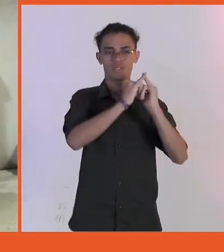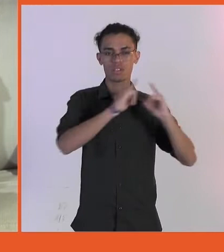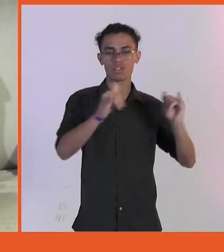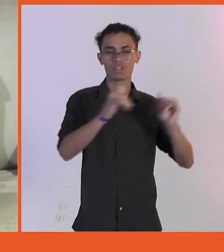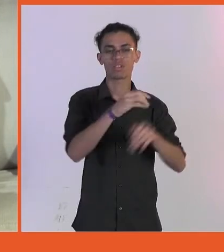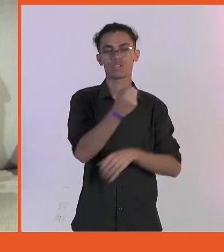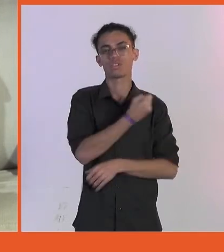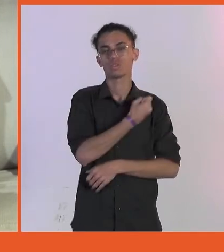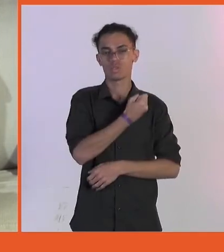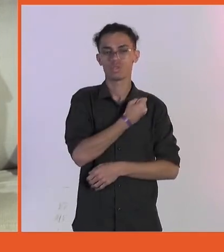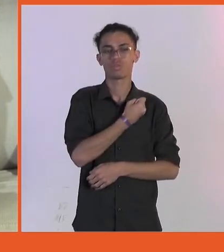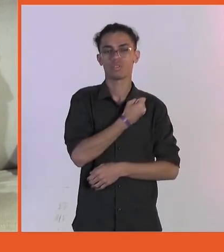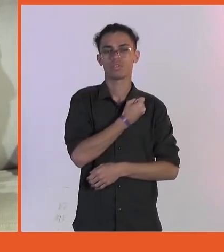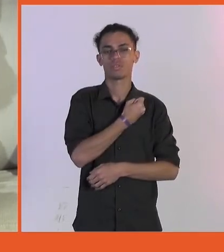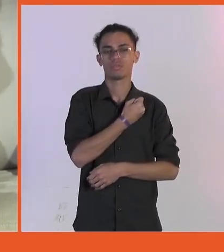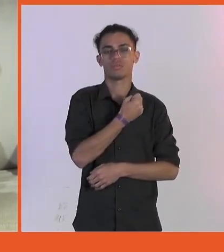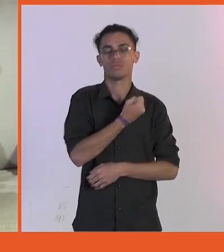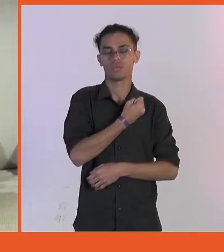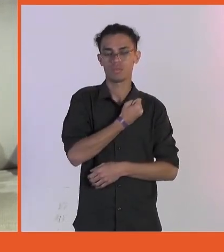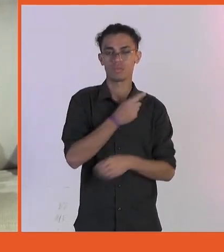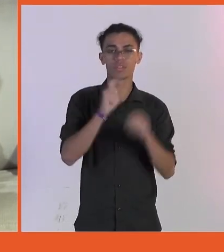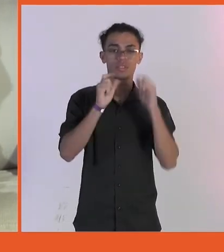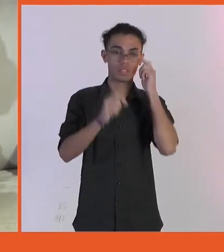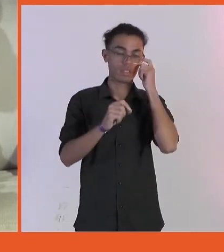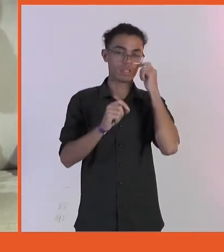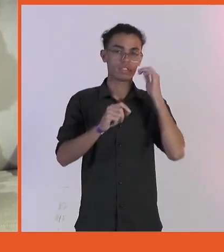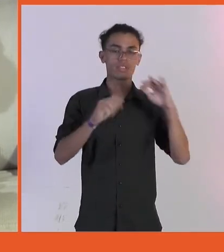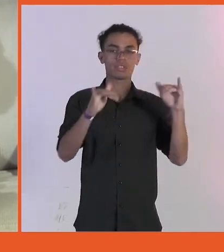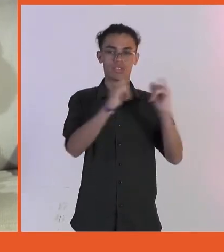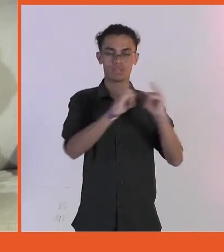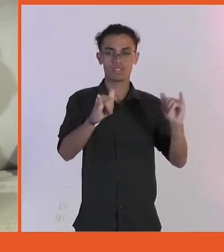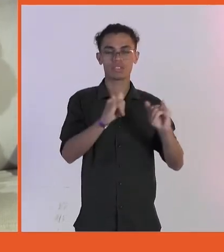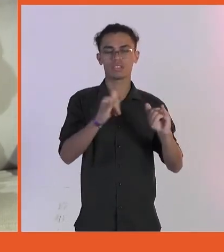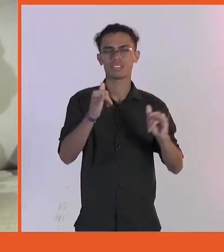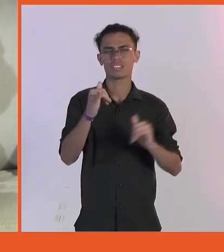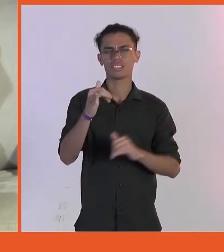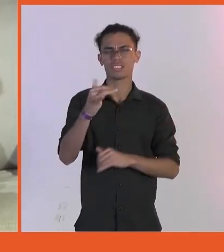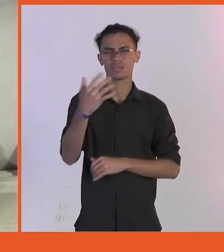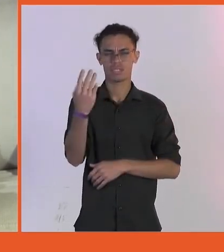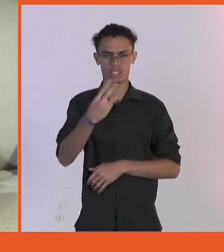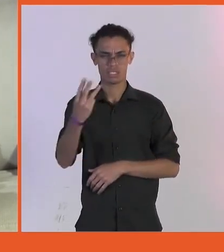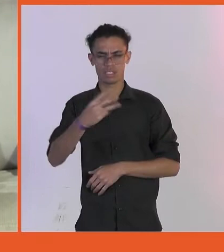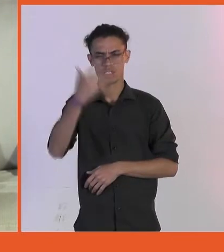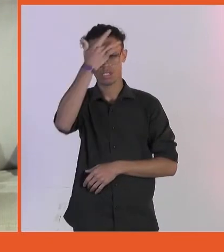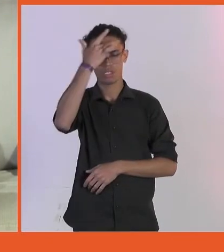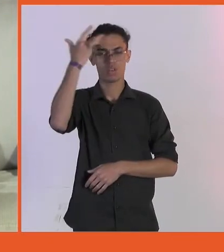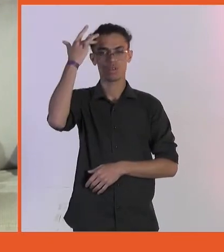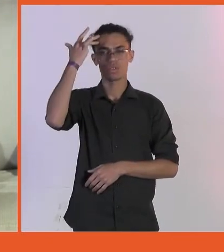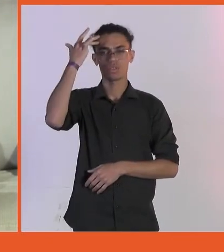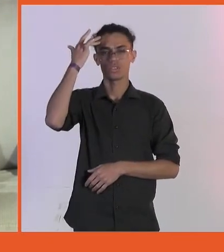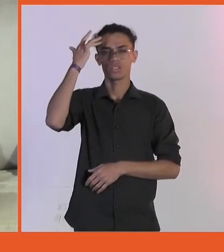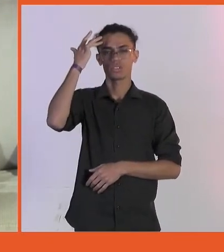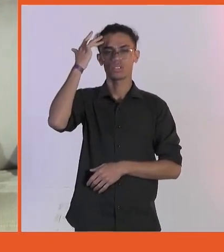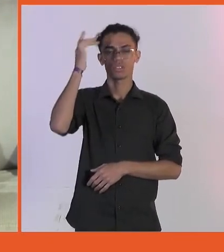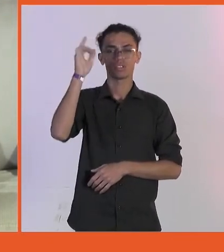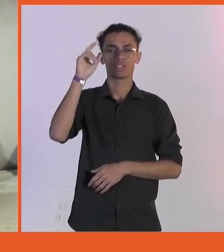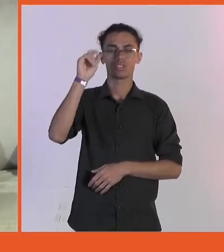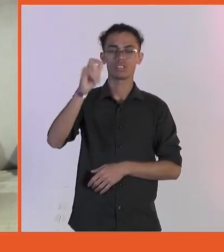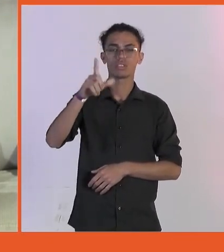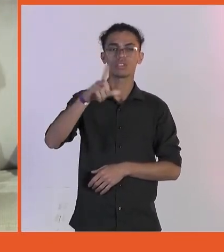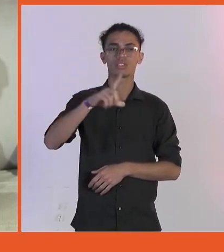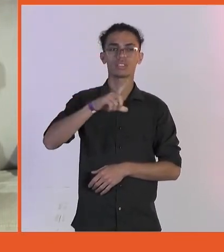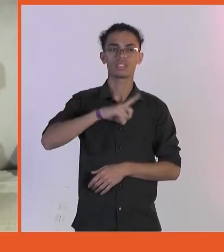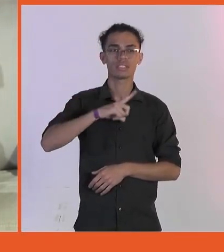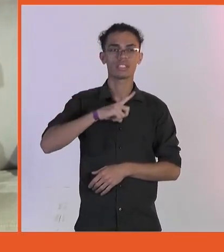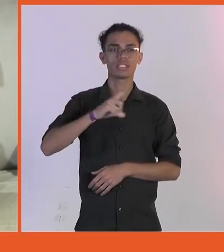números, depois, quando você... A gente cresceu bastante, né, mas a gente não é imenso. Mas, né, no que a gente tem,